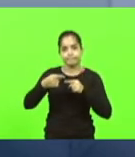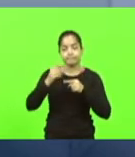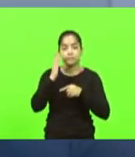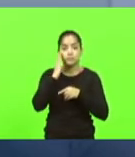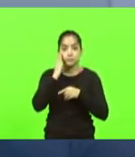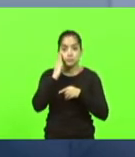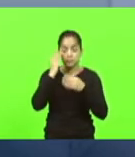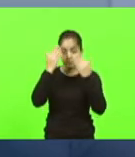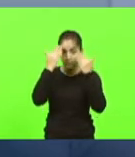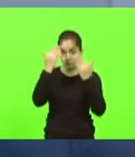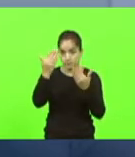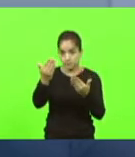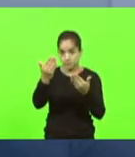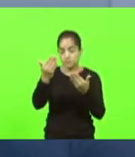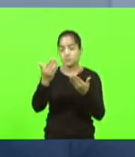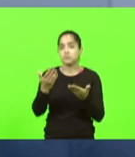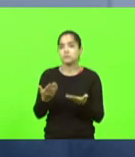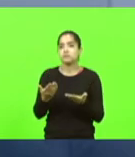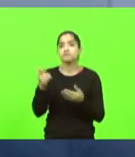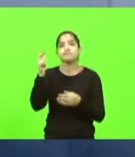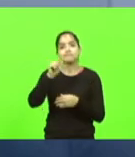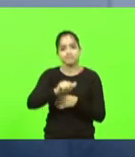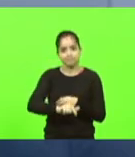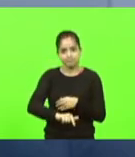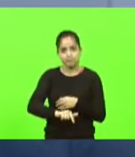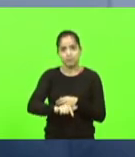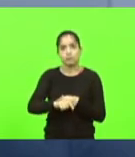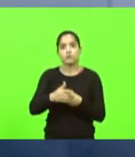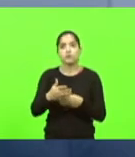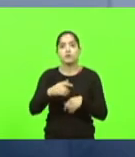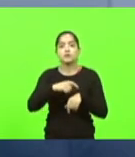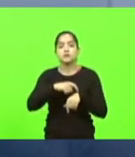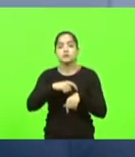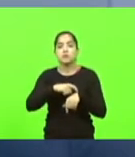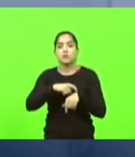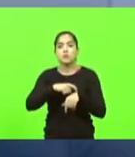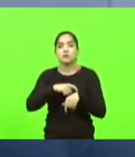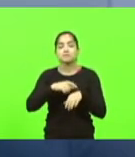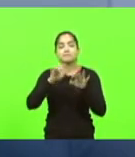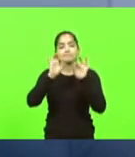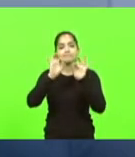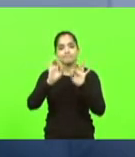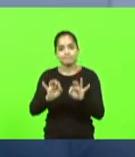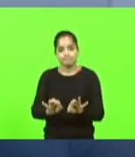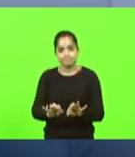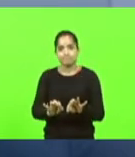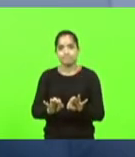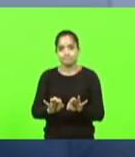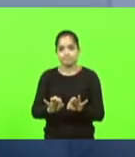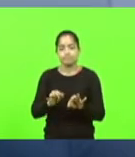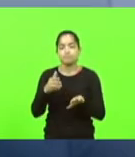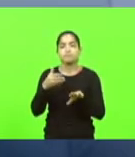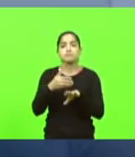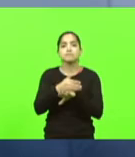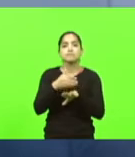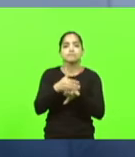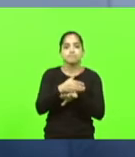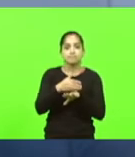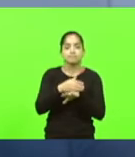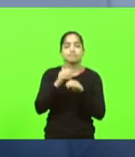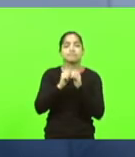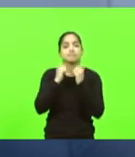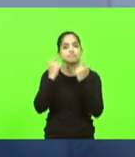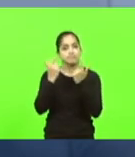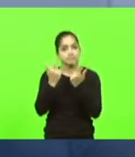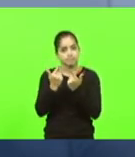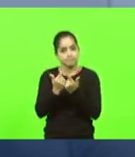agradeço imensamente de novo esse espaço que é dado, e tenho certeza que a Assembleia será uma parceira, como já vem sendo esse ano